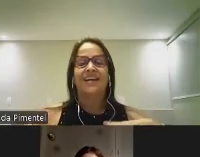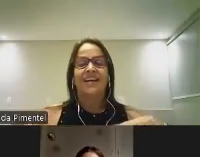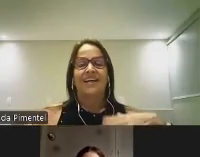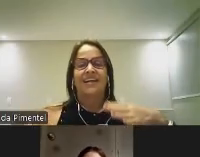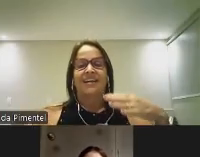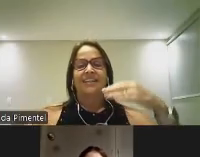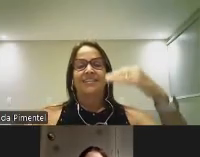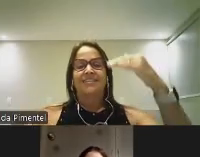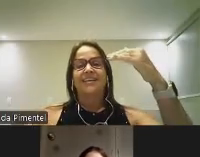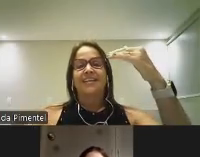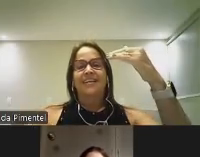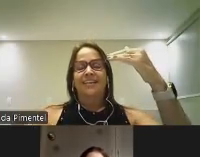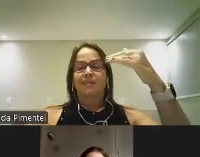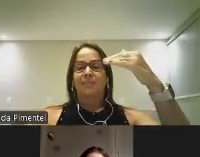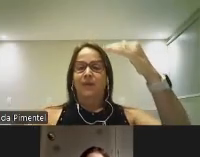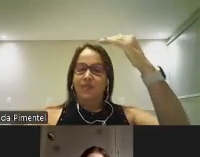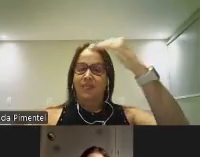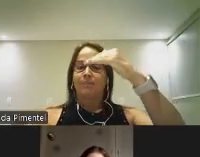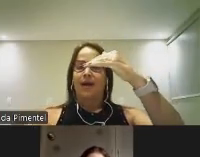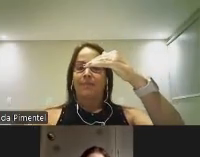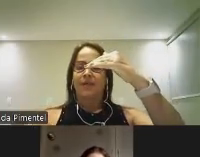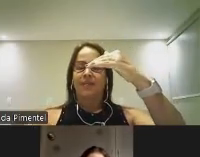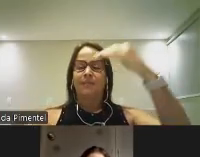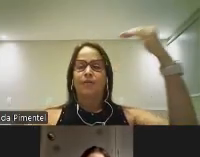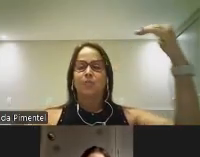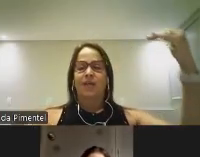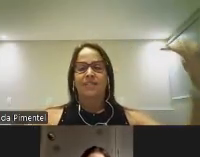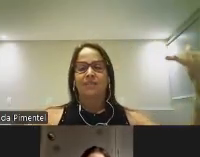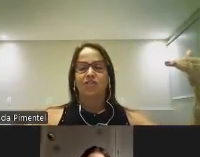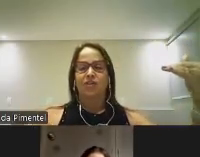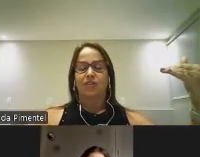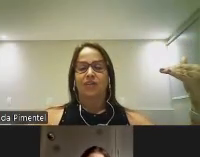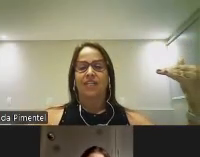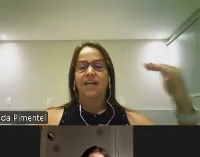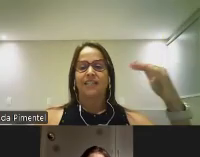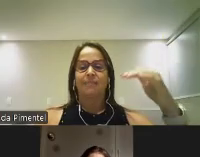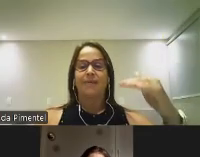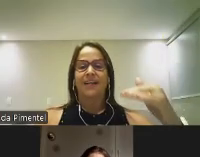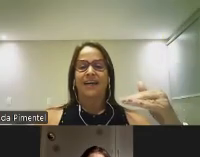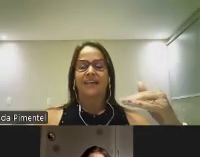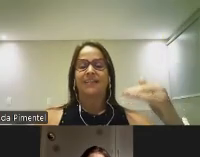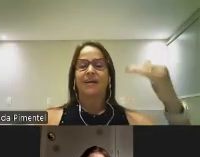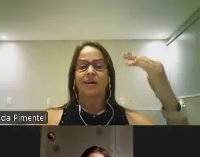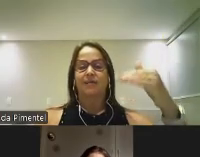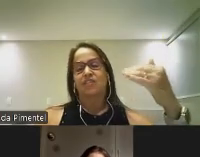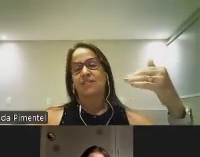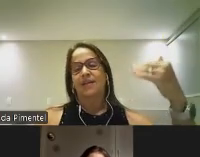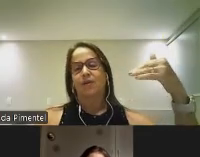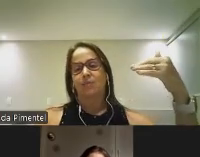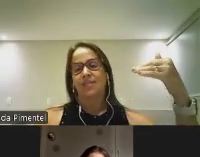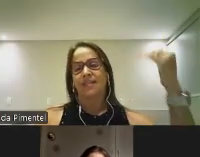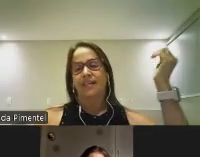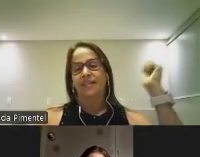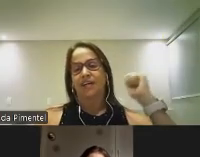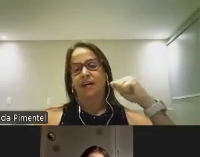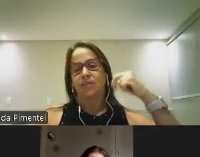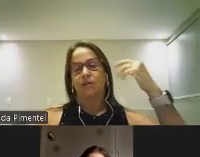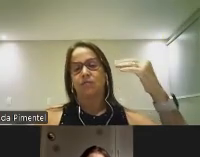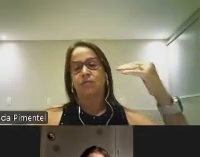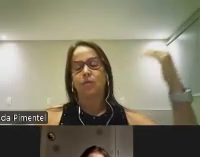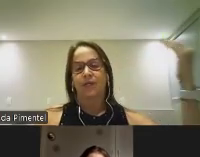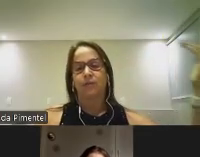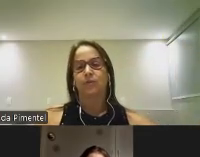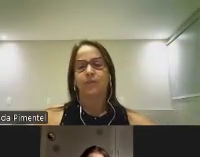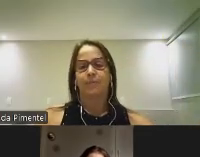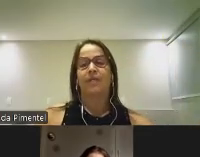tá? Seguida pelo CPAP, depois pela cirurgia ortognática, bariátrica, a gente sabe que a obesidade é uma